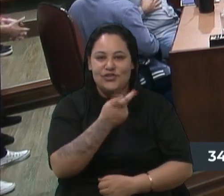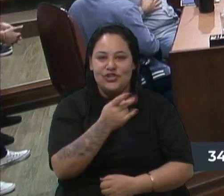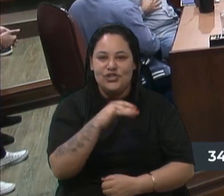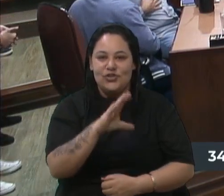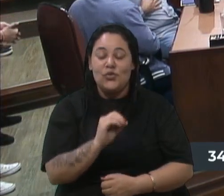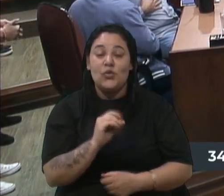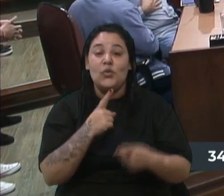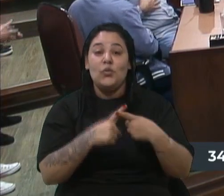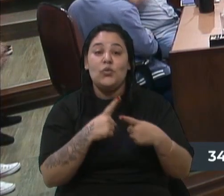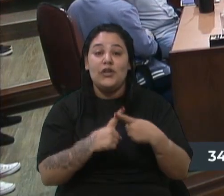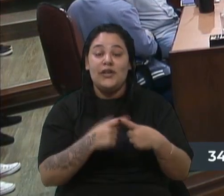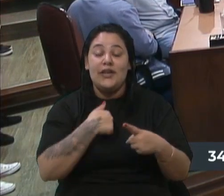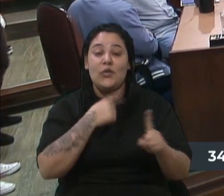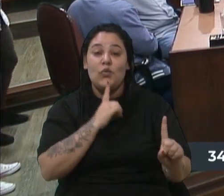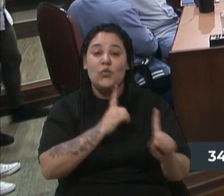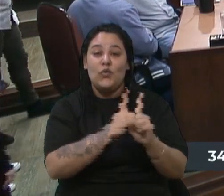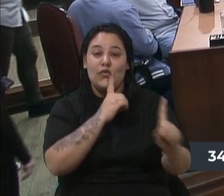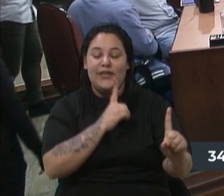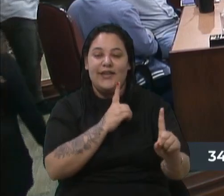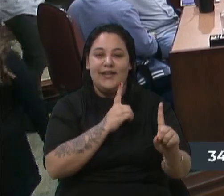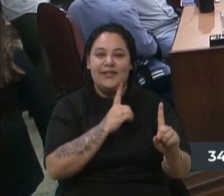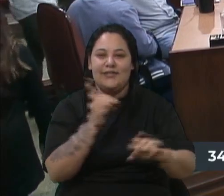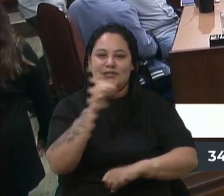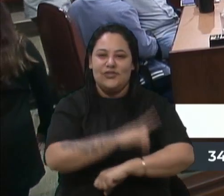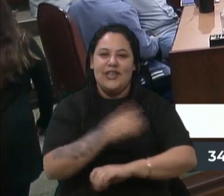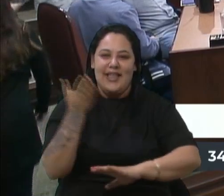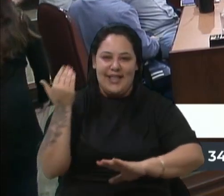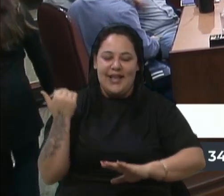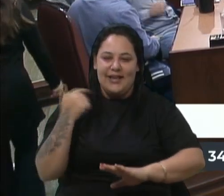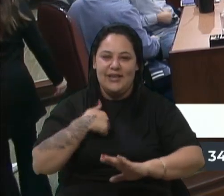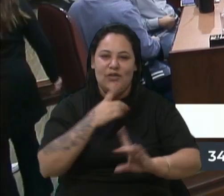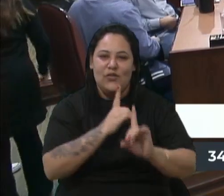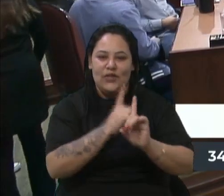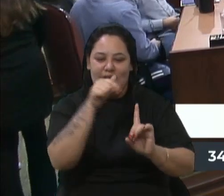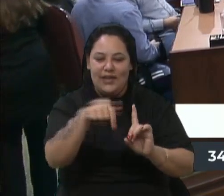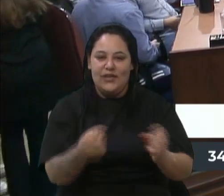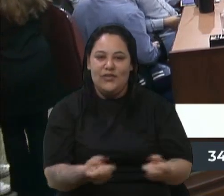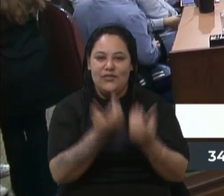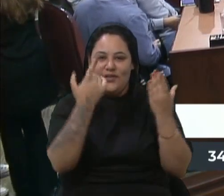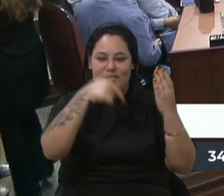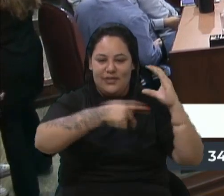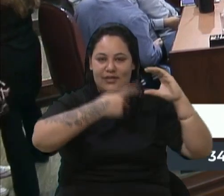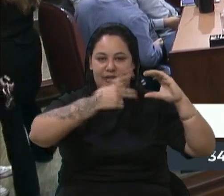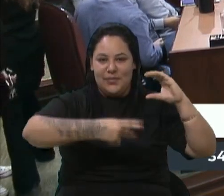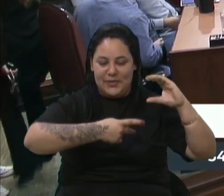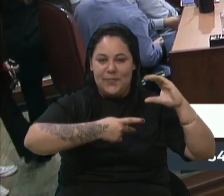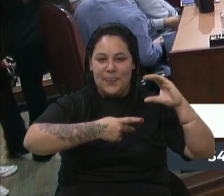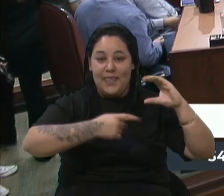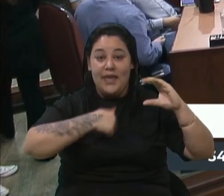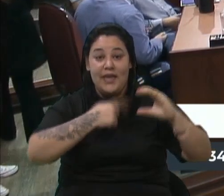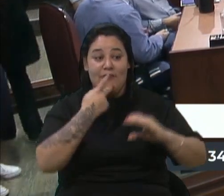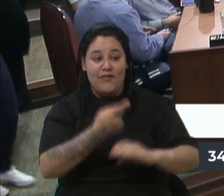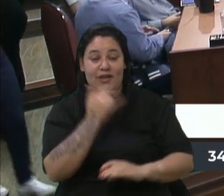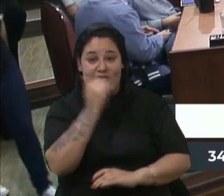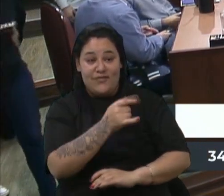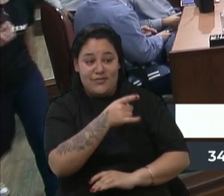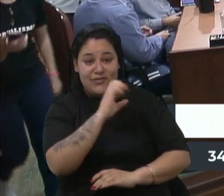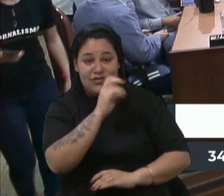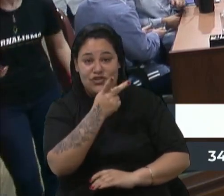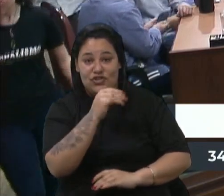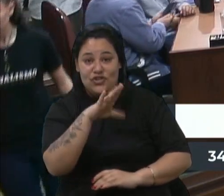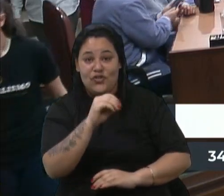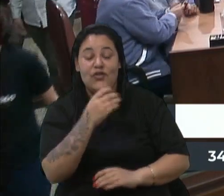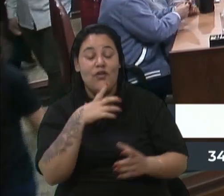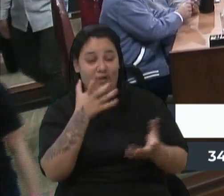o encontrei esses dias o Chico spandarello aqui no evento aqui na câmara de vereadores e disse para ele que estou disposto a fazer uma